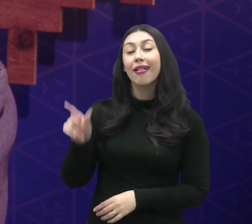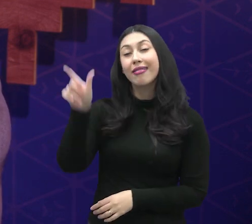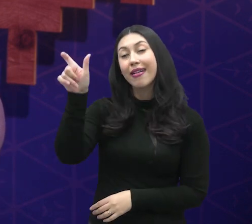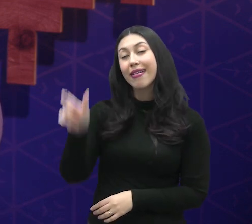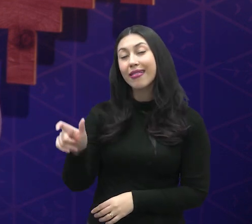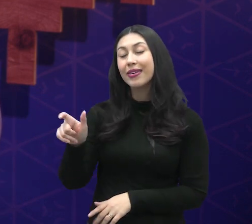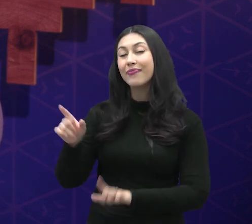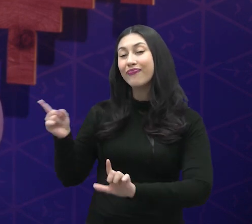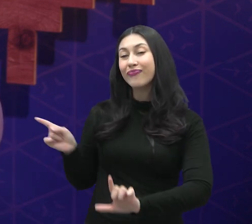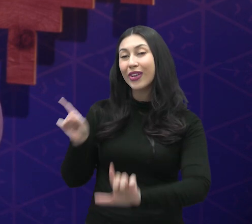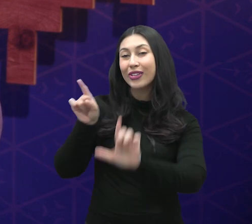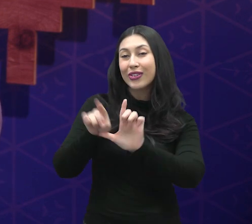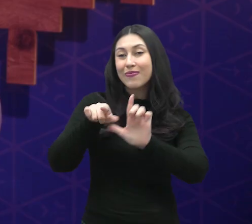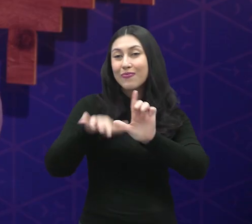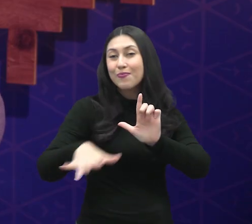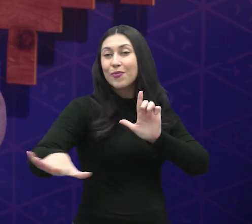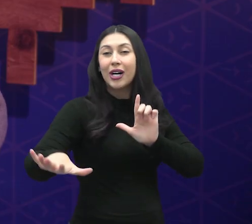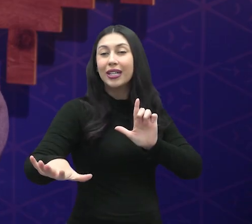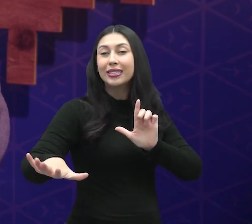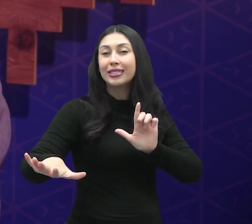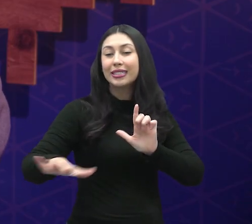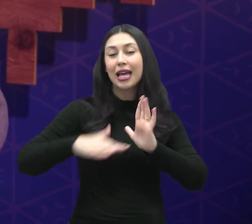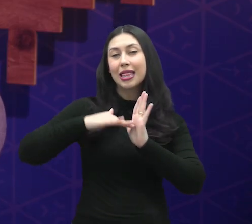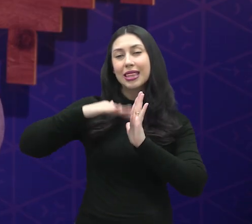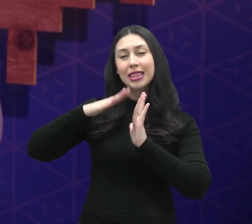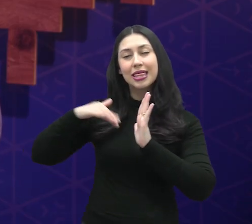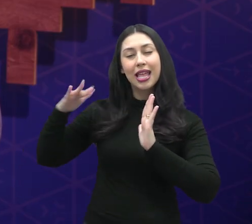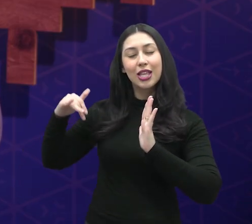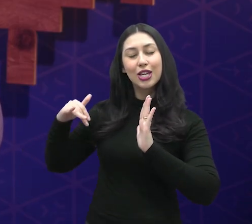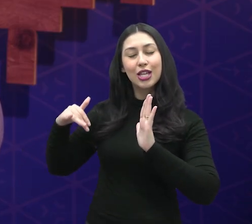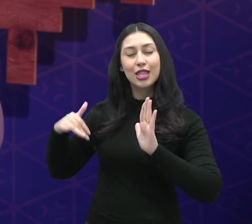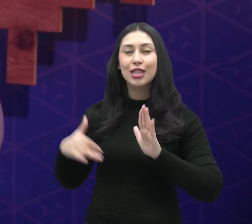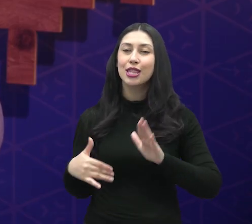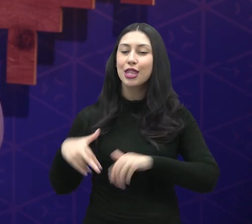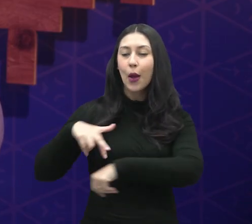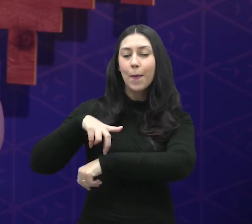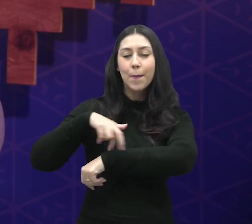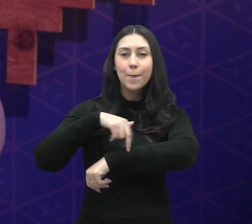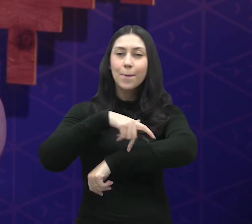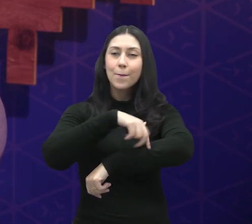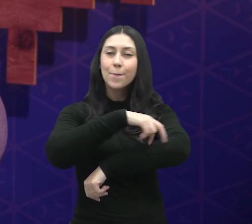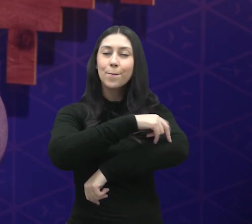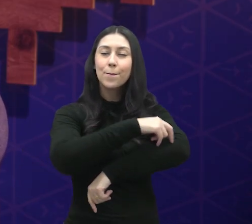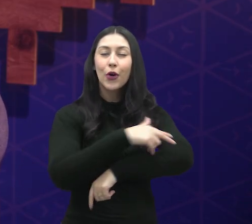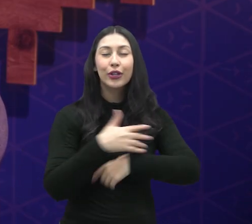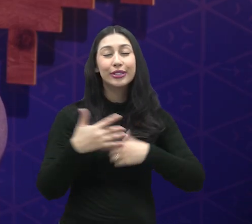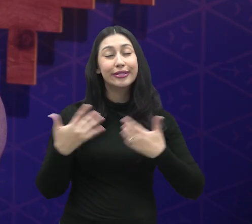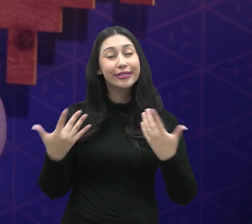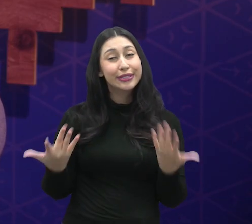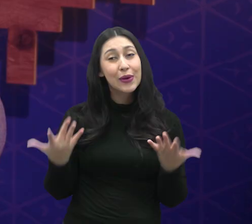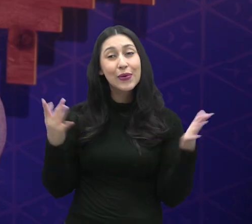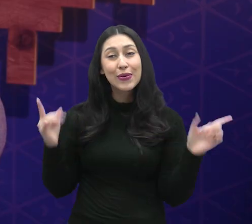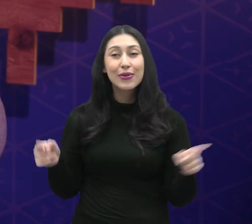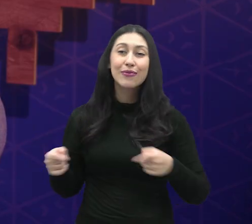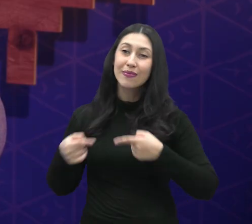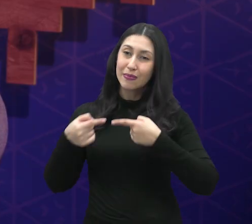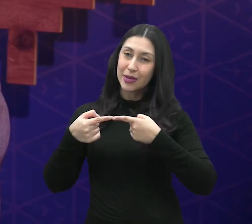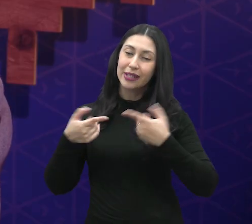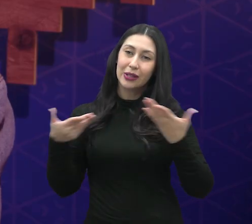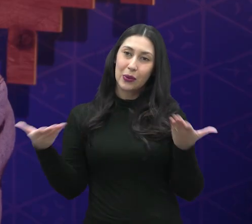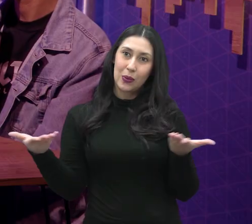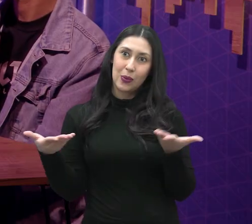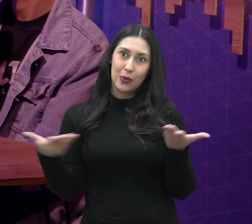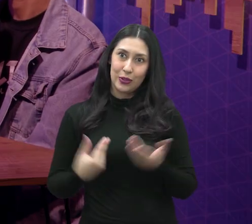né? Uma digital influencer do mundo da estética, da moda. Eu acho que isso conversa demais com nossos